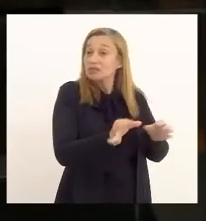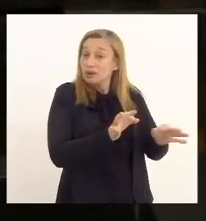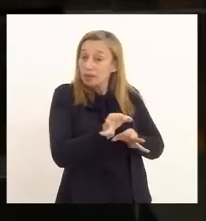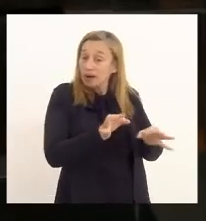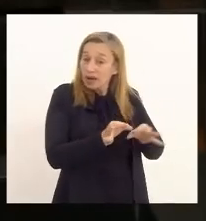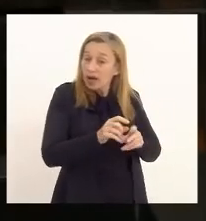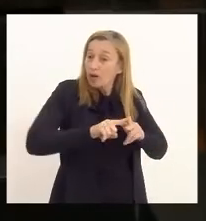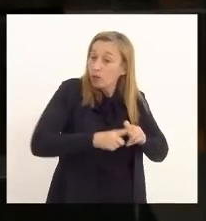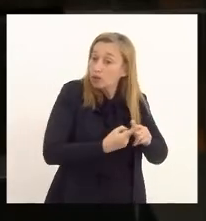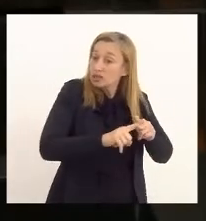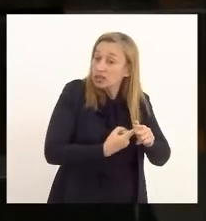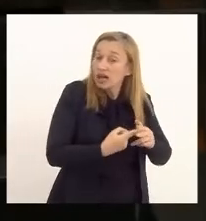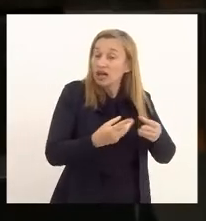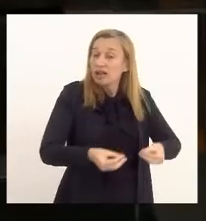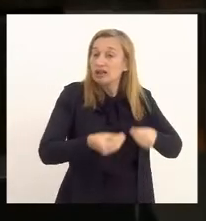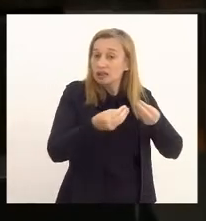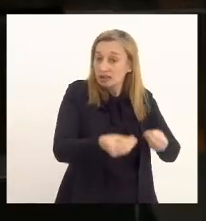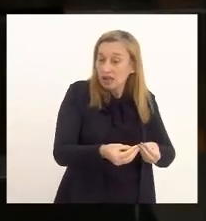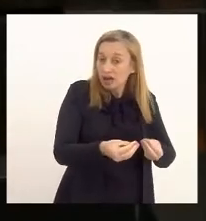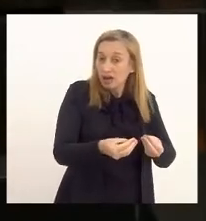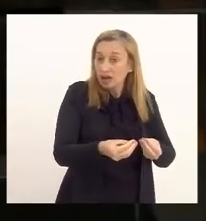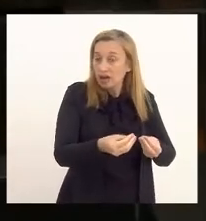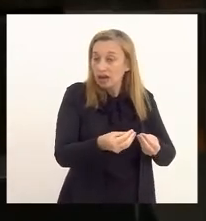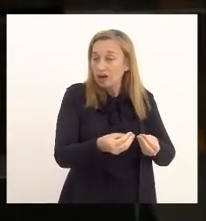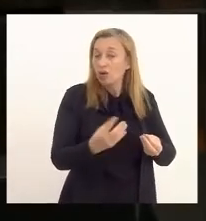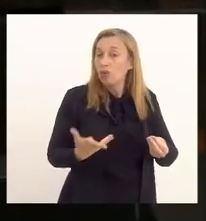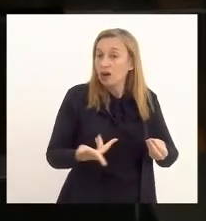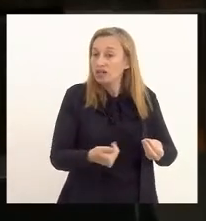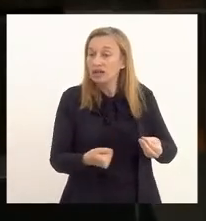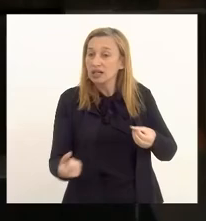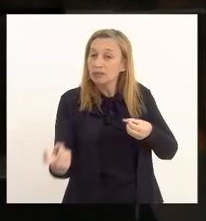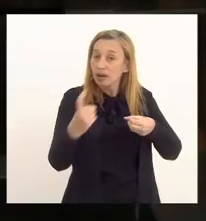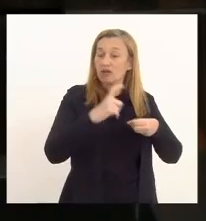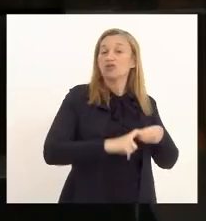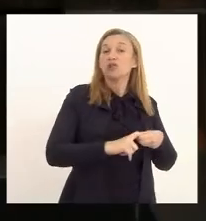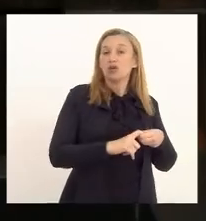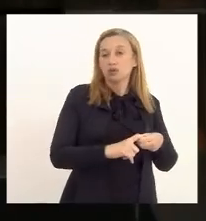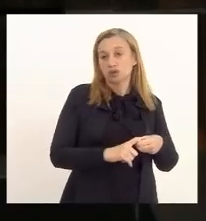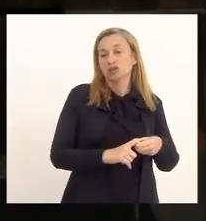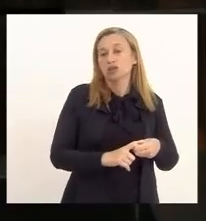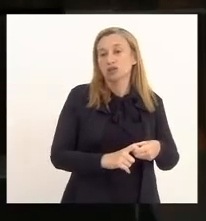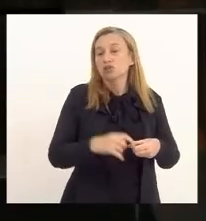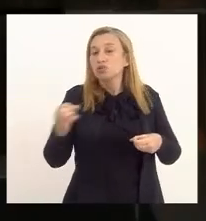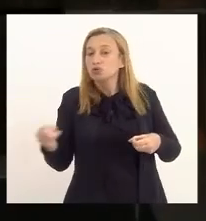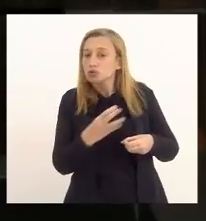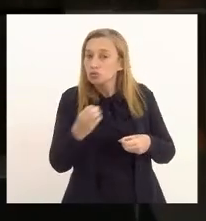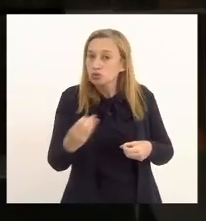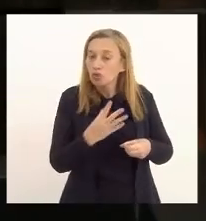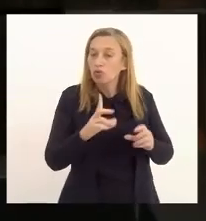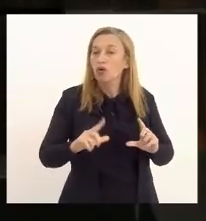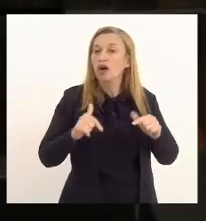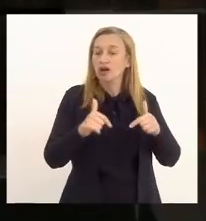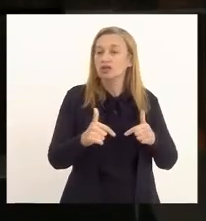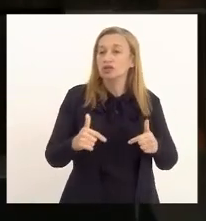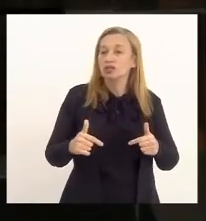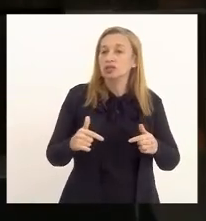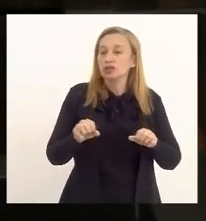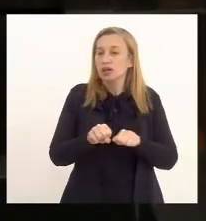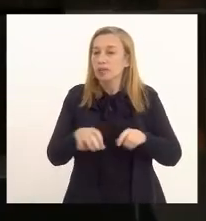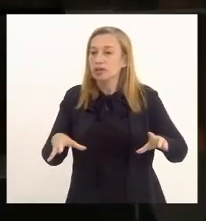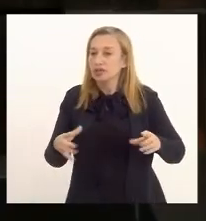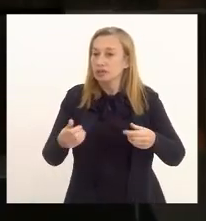dar condições que funcione bem para esse retorno e esse retorno sob novas condições que a pandemia nos